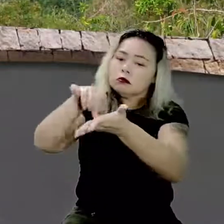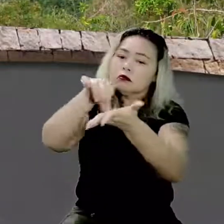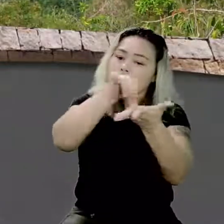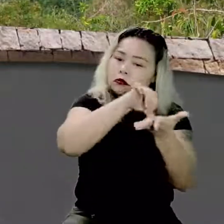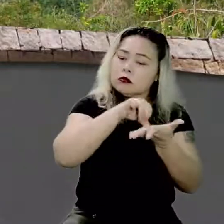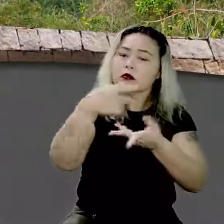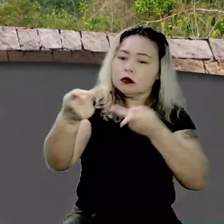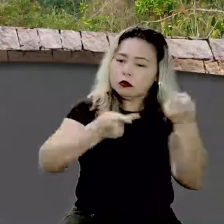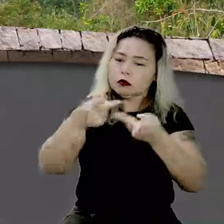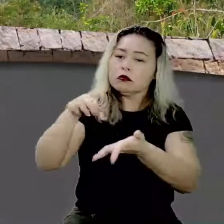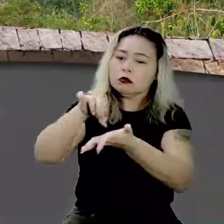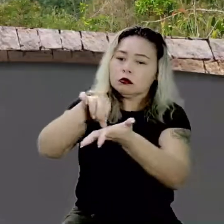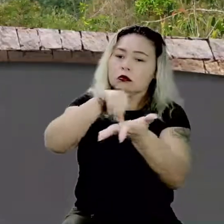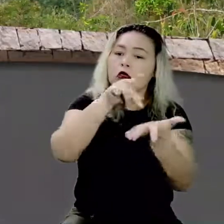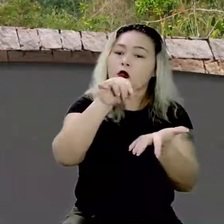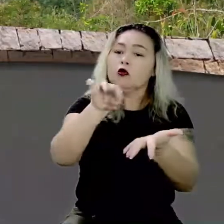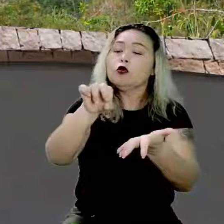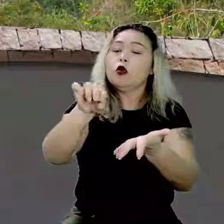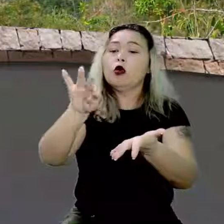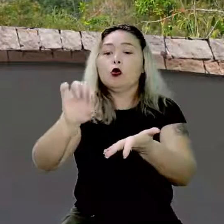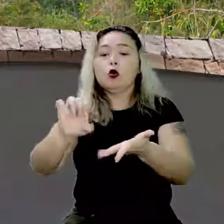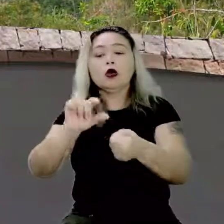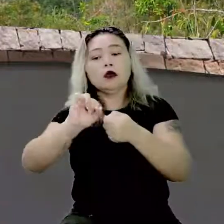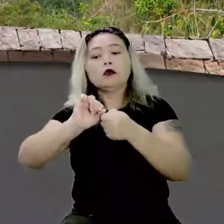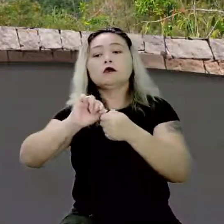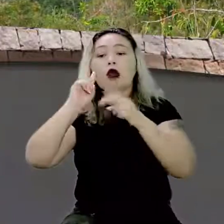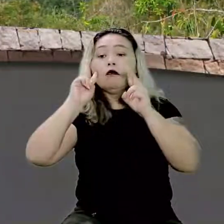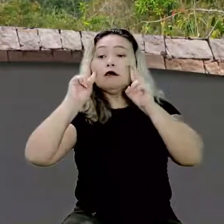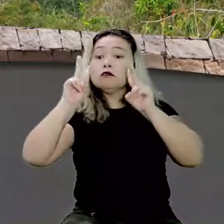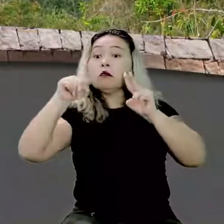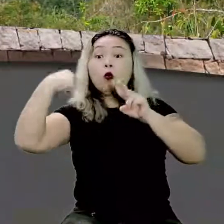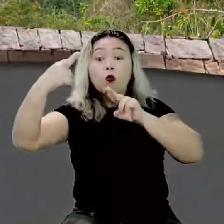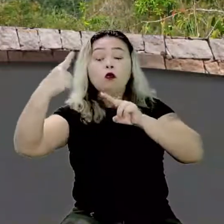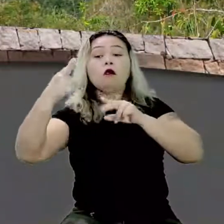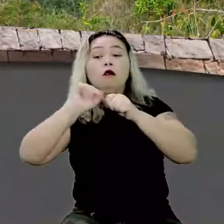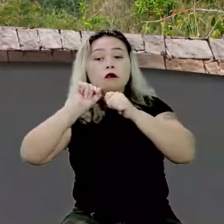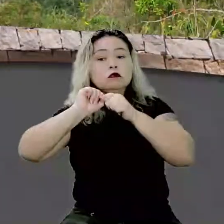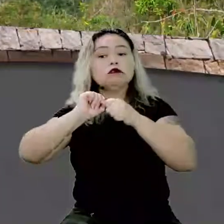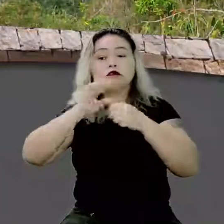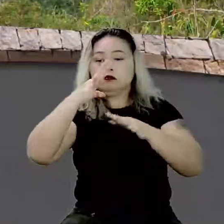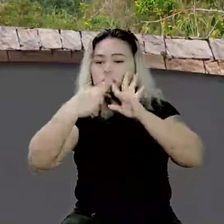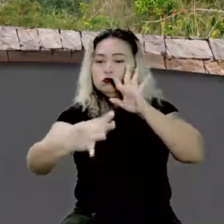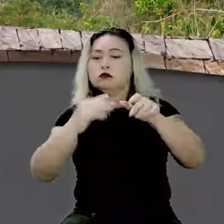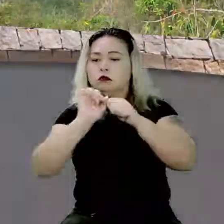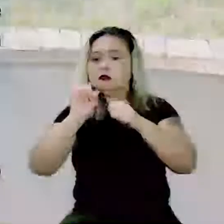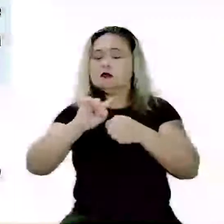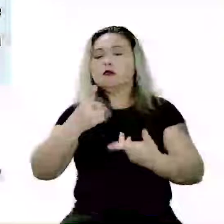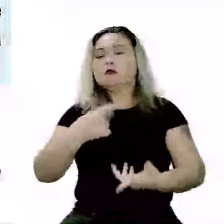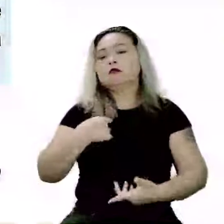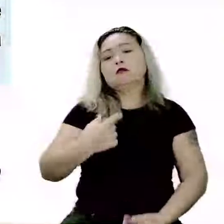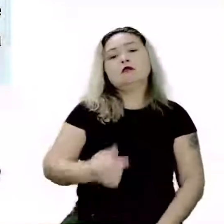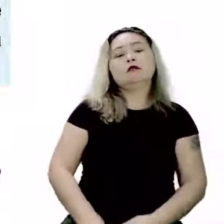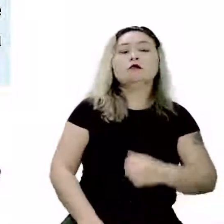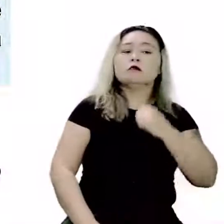e nós fomos vistos internacionalmente como queimando a Amazônia. Beleza? Vamos lá, continuando.